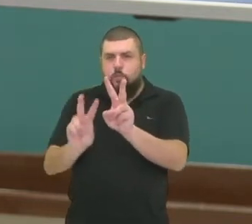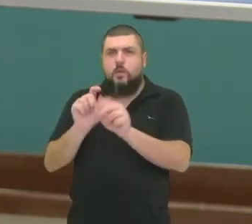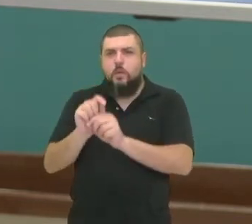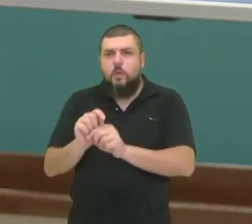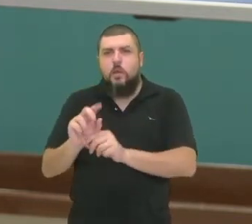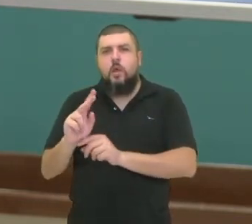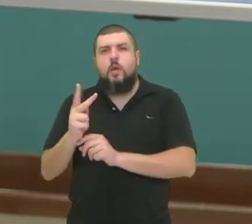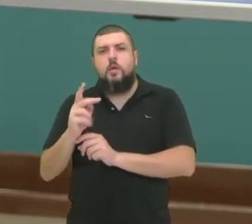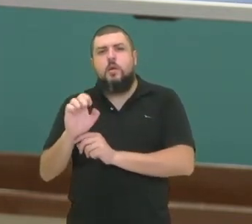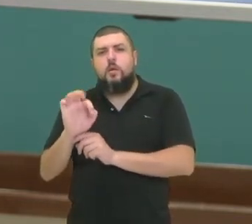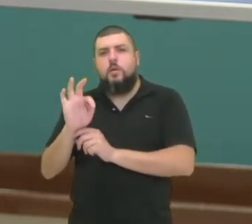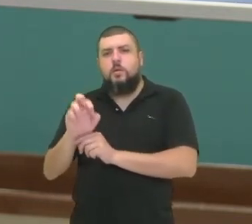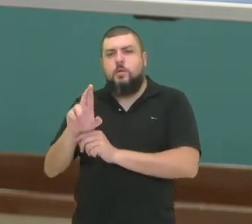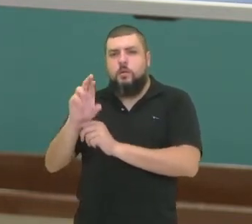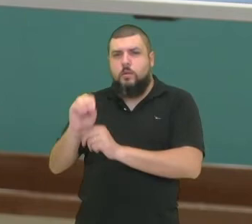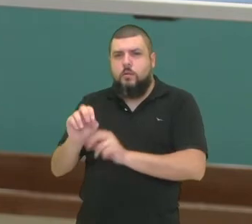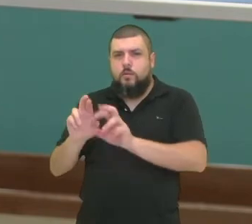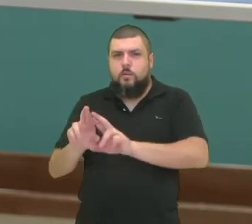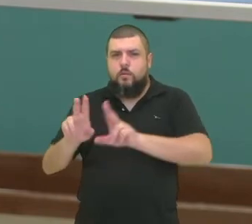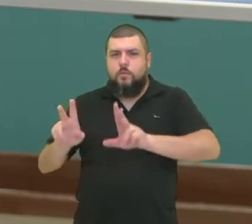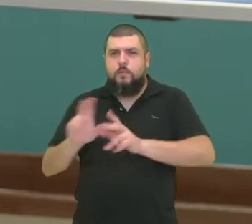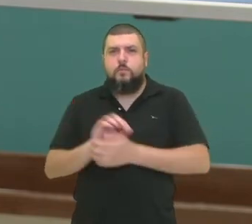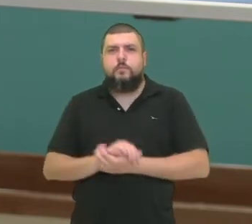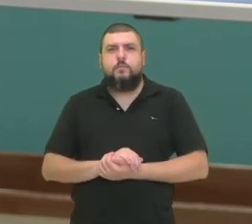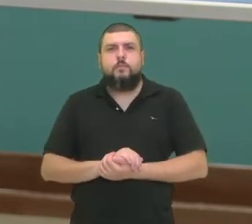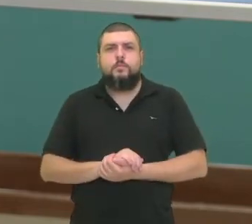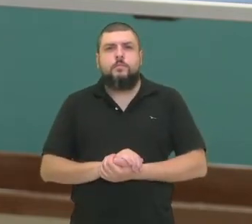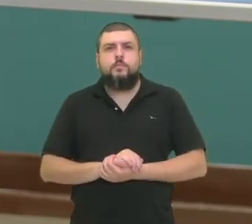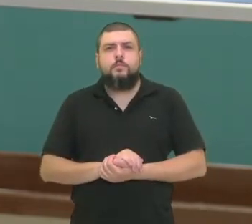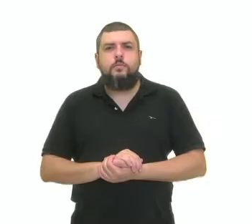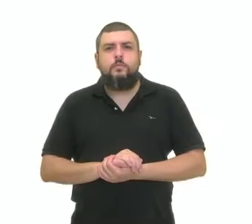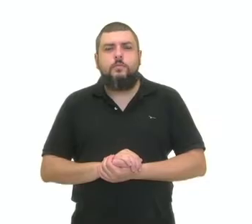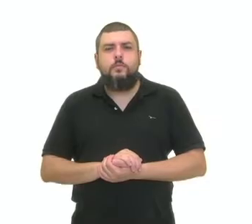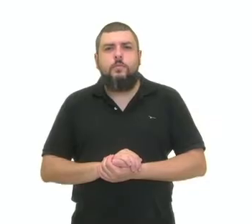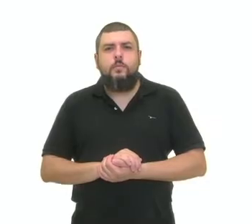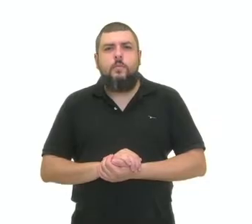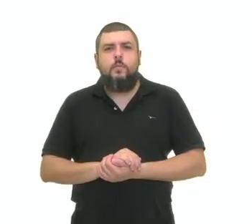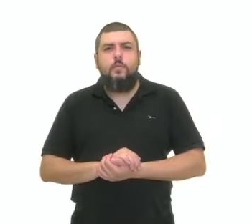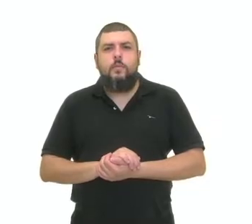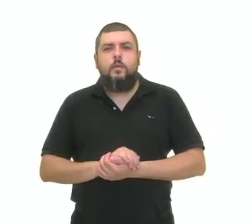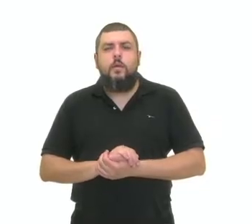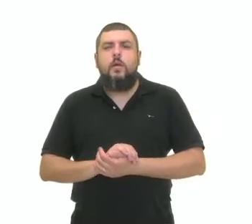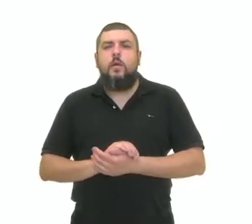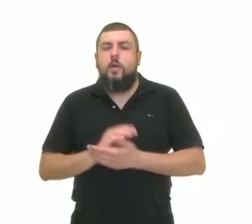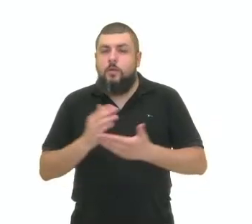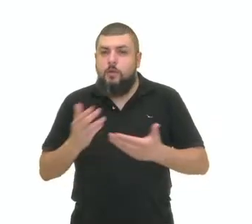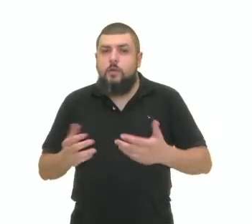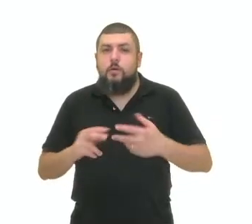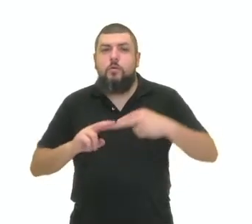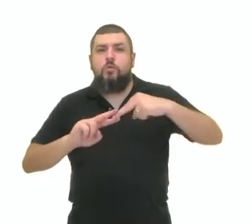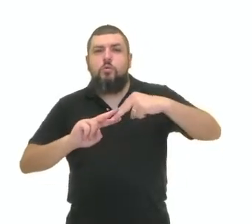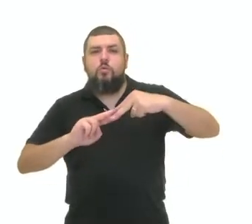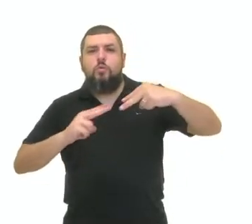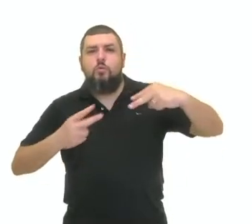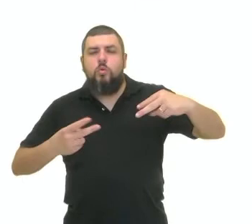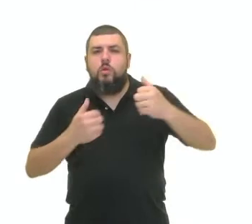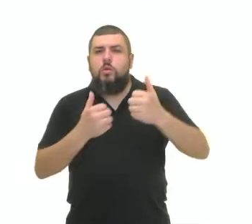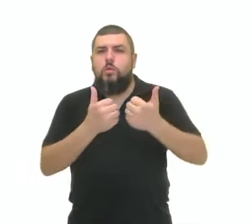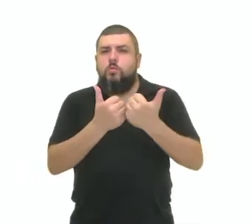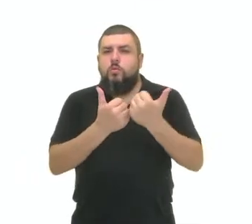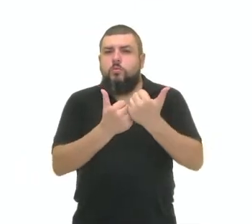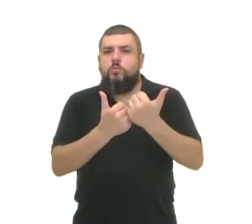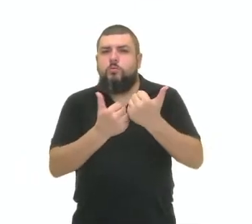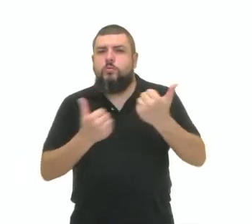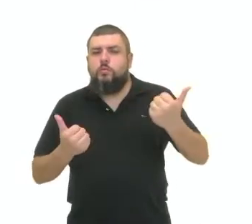heterozigoto, diferente. Então, o gene recessivo é o gene que vai se